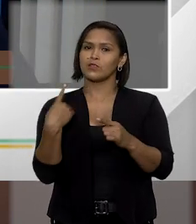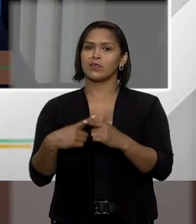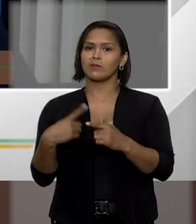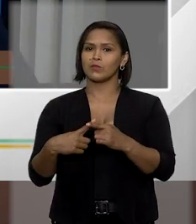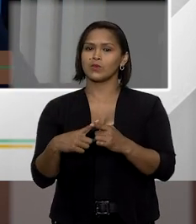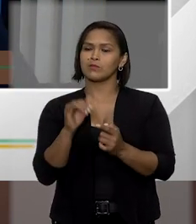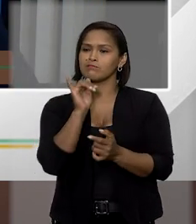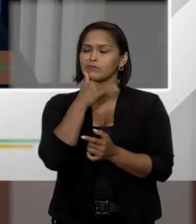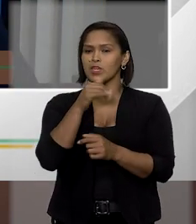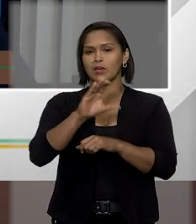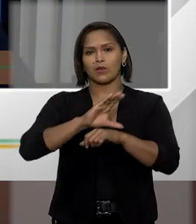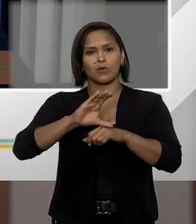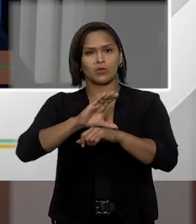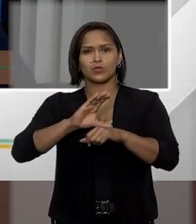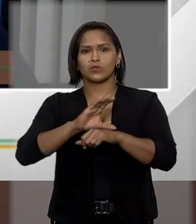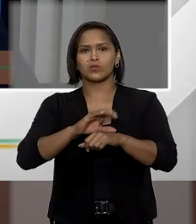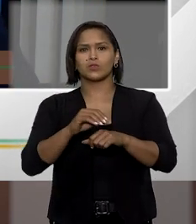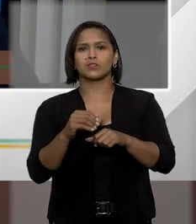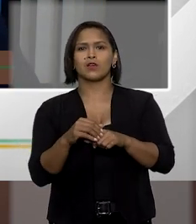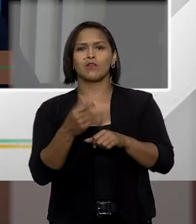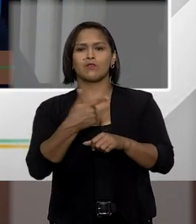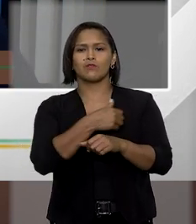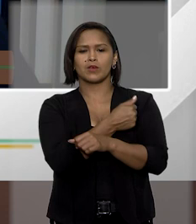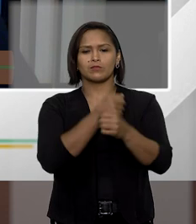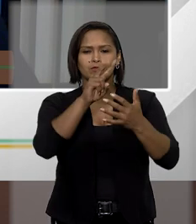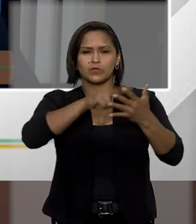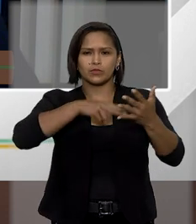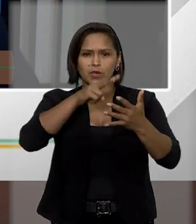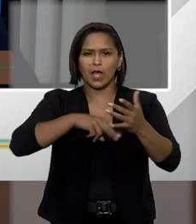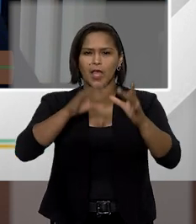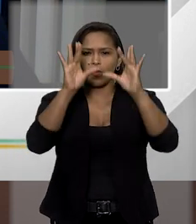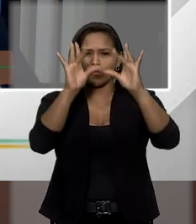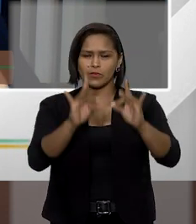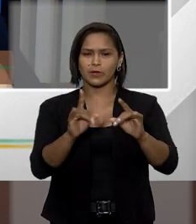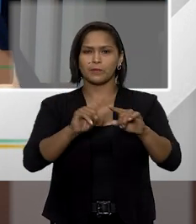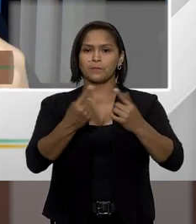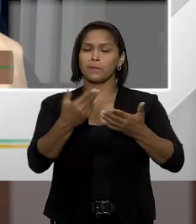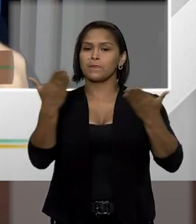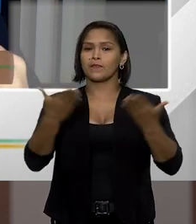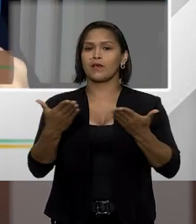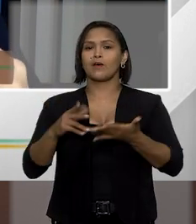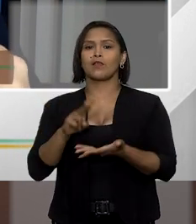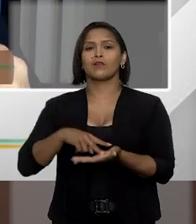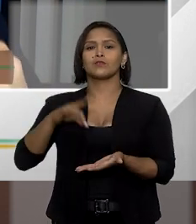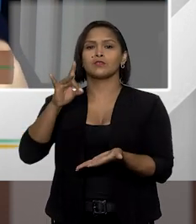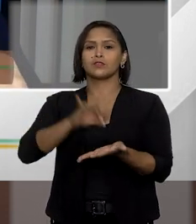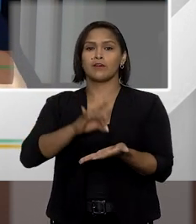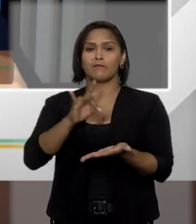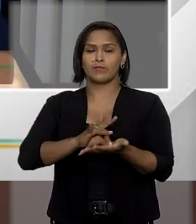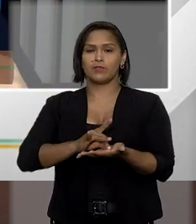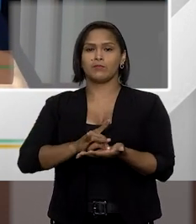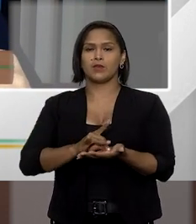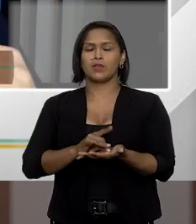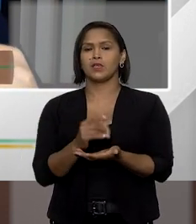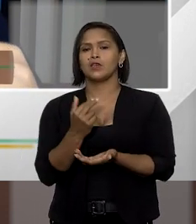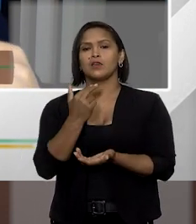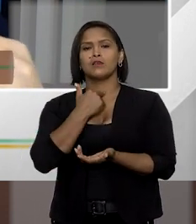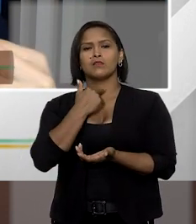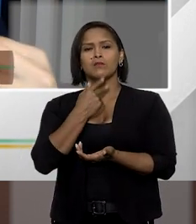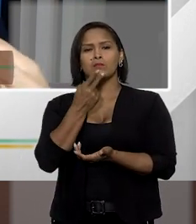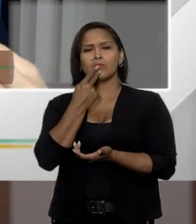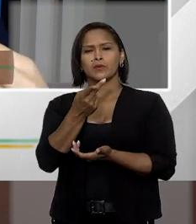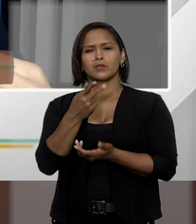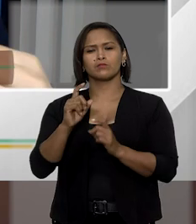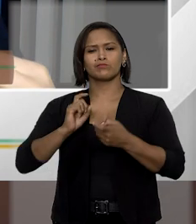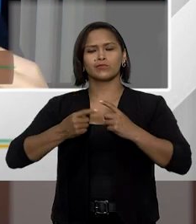porque, infelizmente, a nossa Constituição foi lavrada em termos estritos. Agora, quando se afirma isso, nós não podemos,